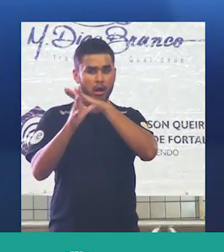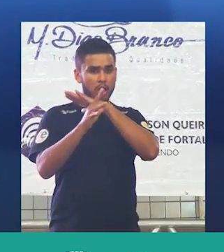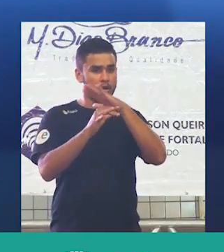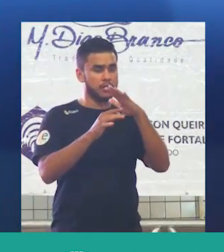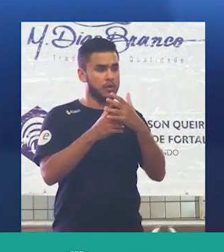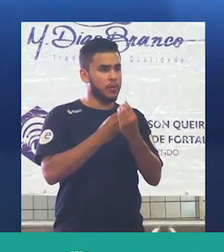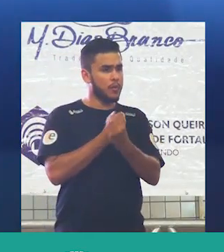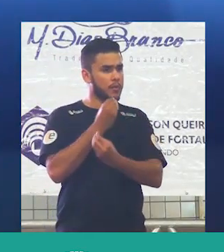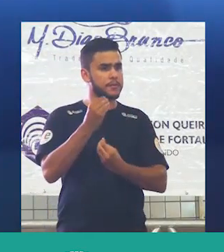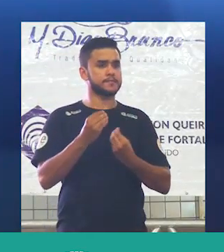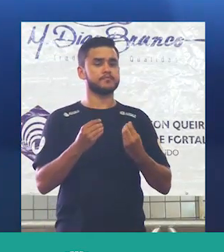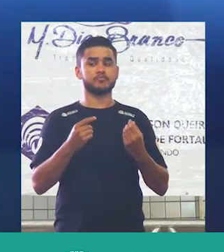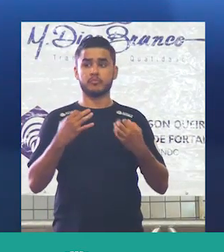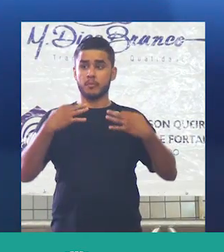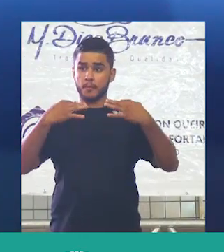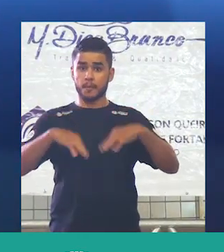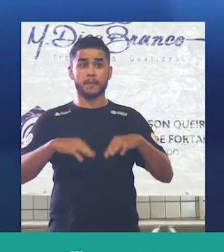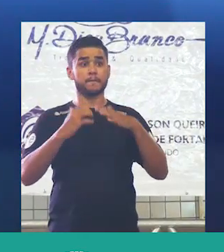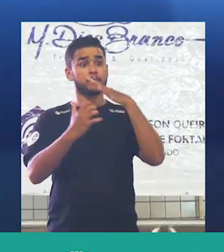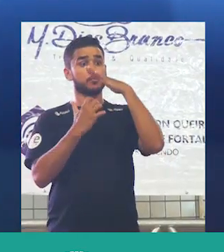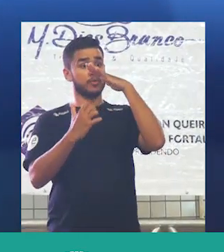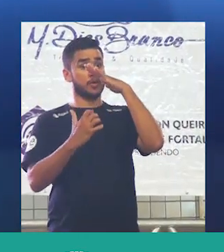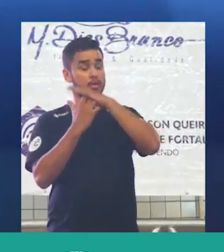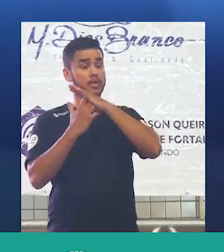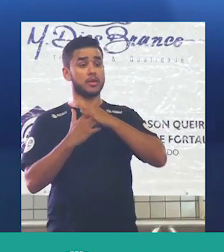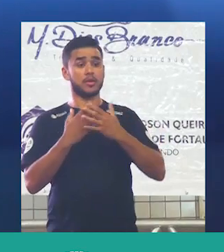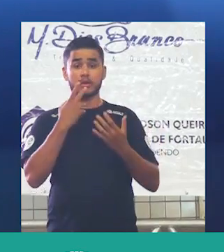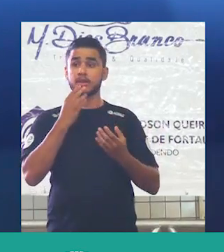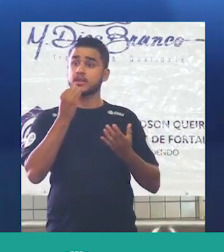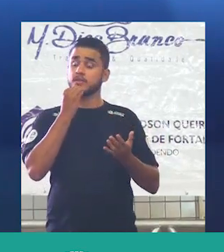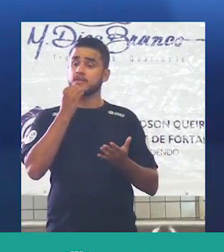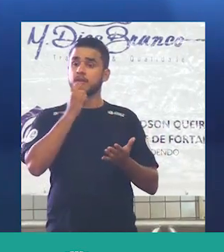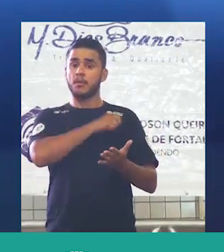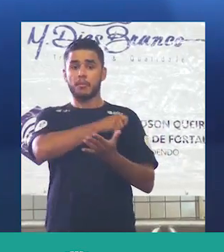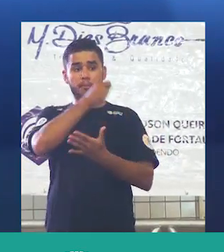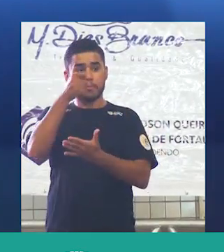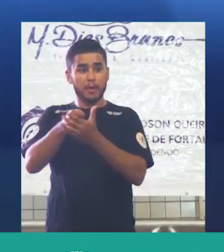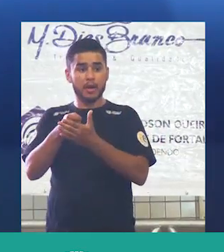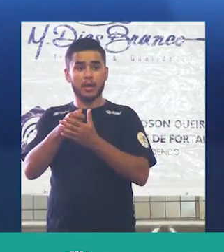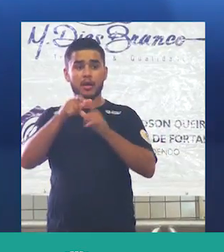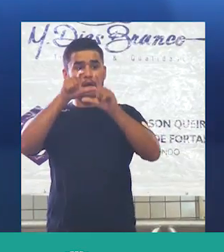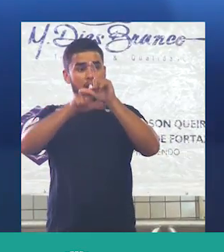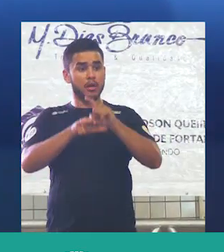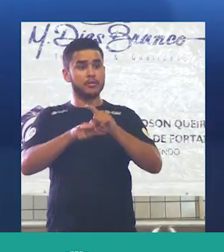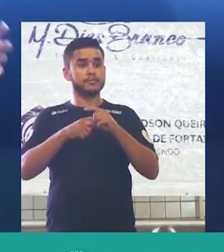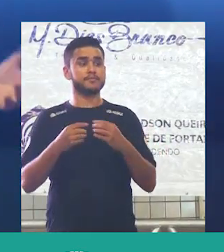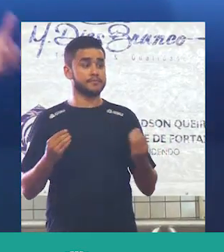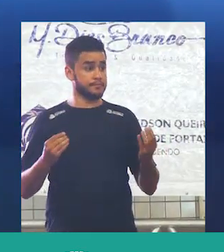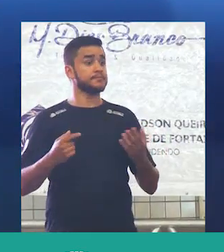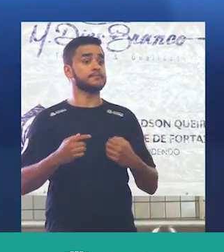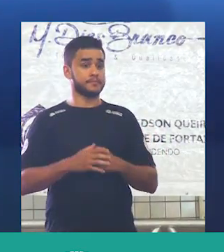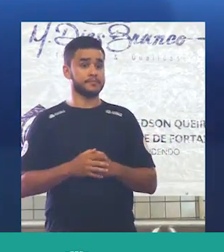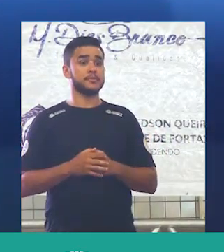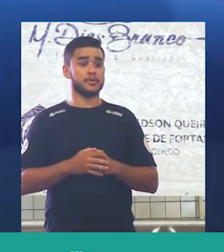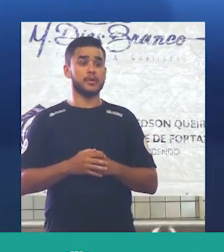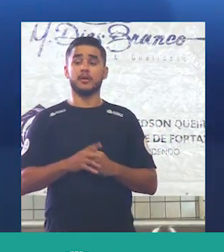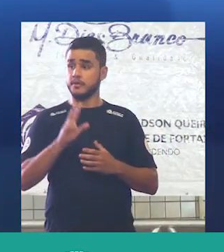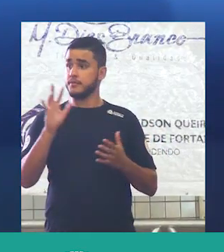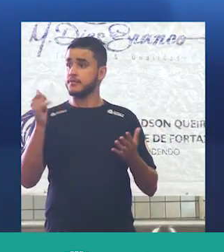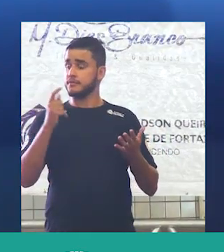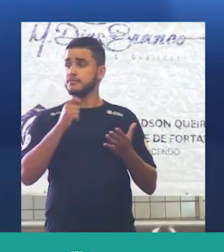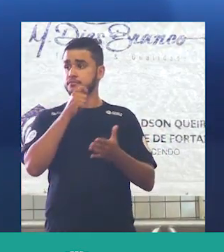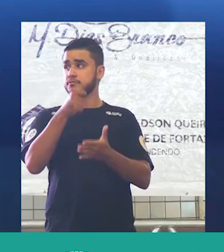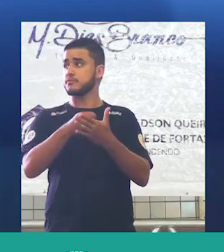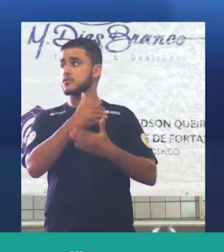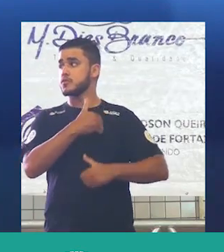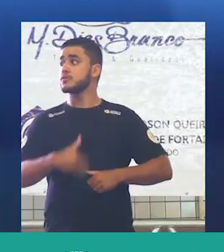roubalheira, se cobrasse das empresas talvez o que elas devem e não pagam, eu acho que o Estado receberia um bom